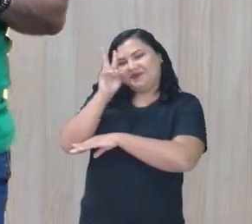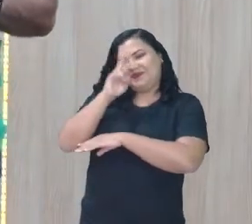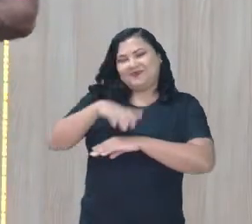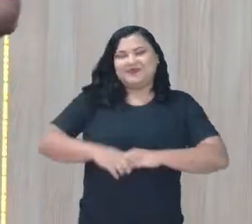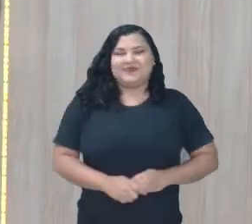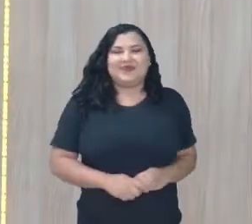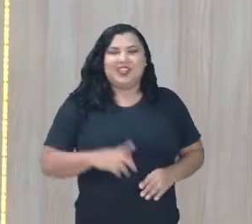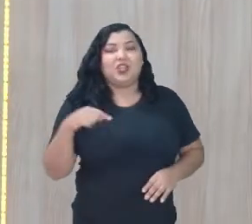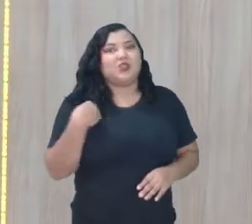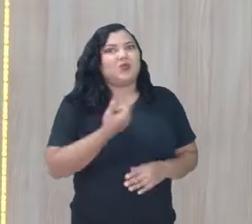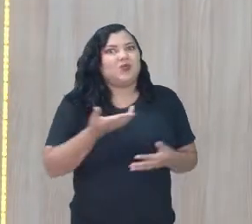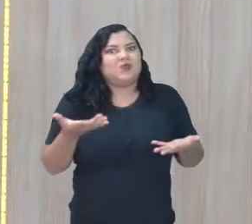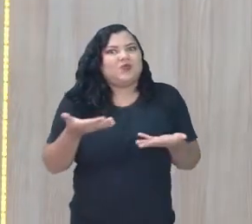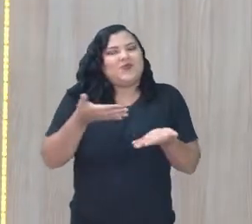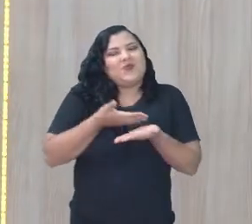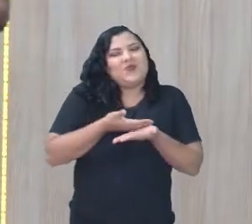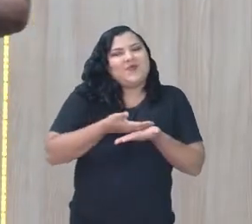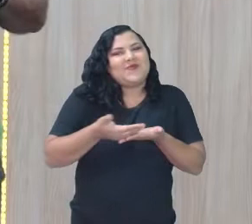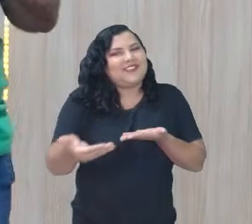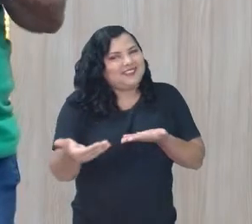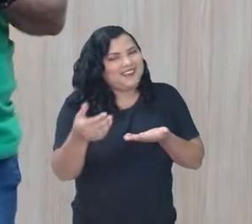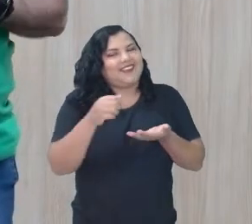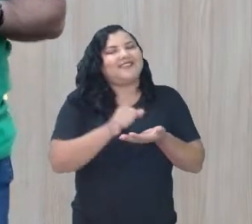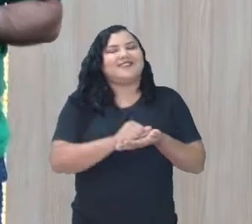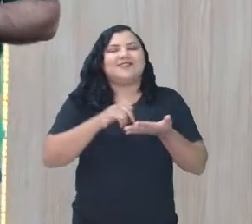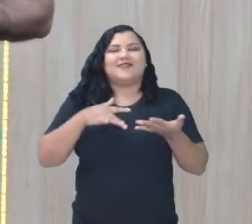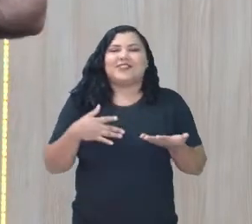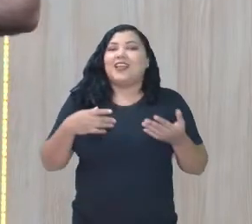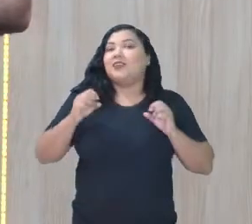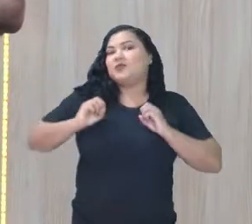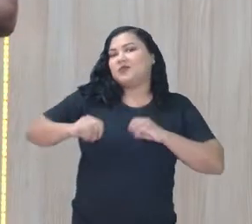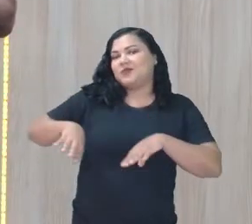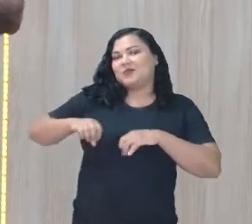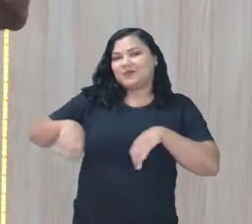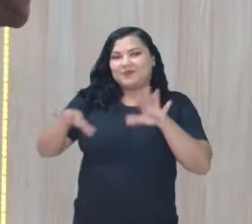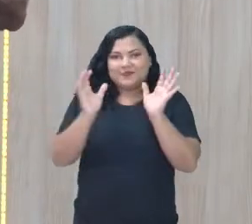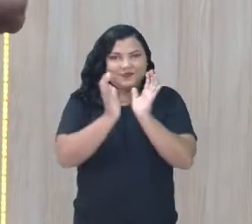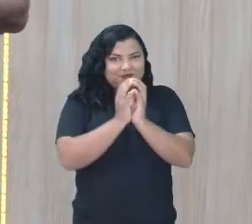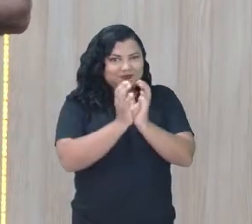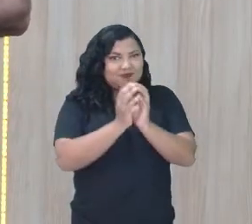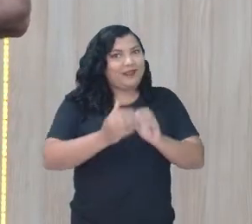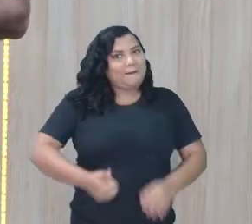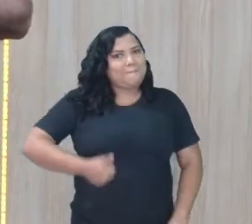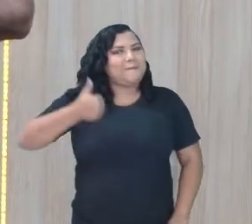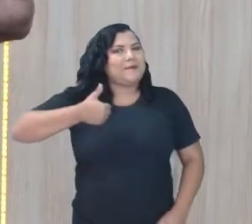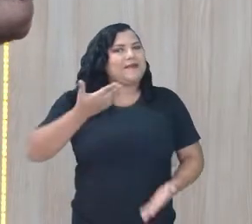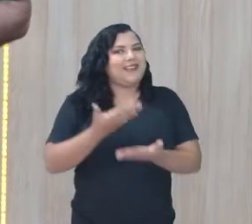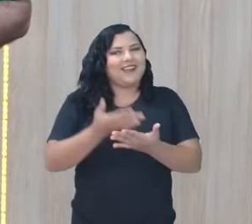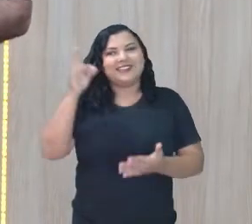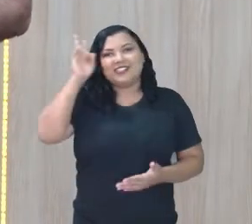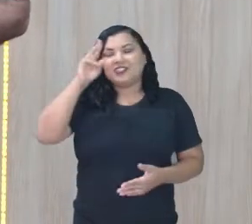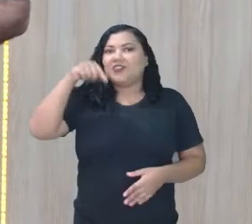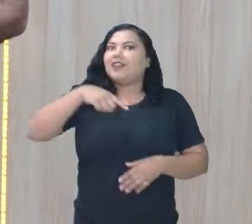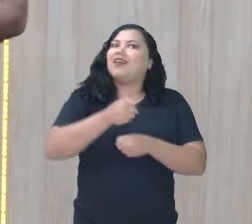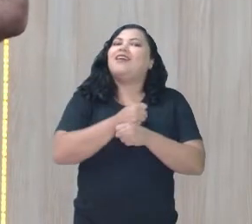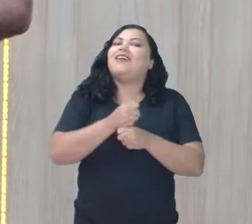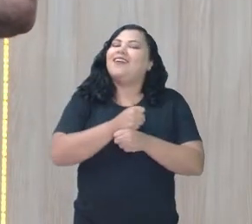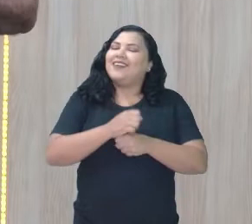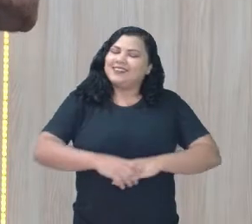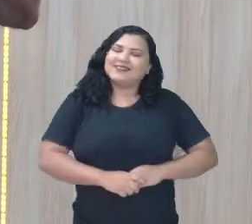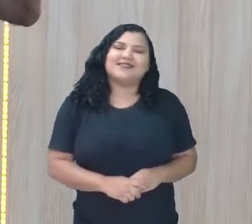vamos dar início às atividades do Educa Recife com a nossa primeira aula de História do